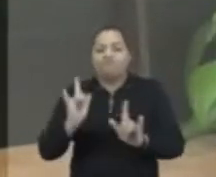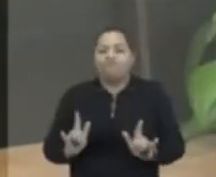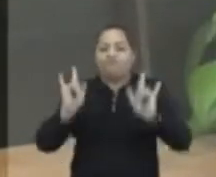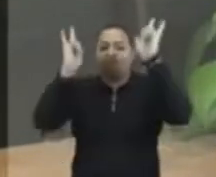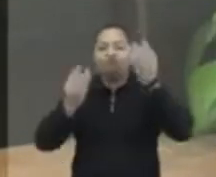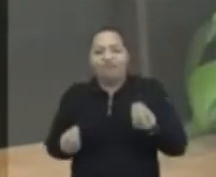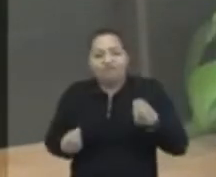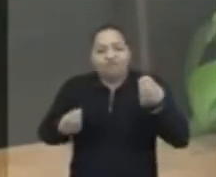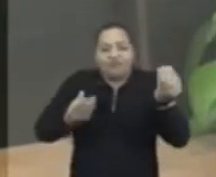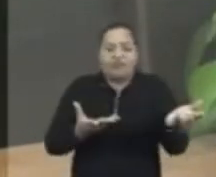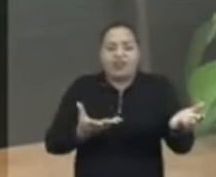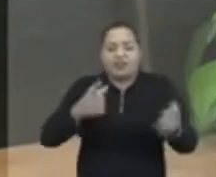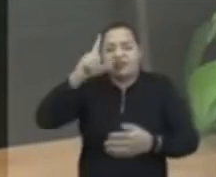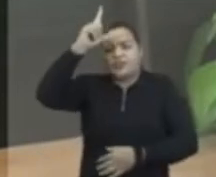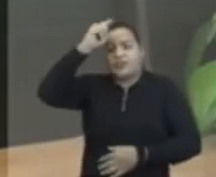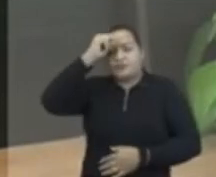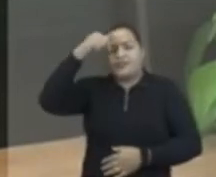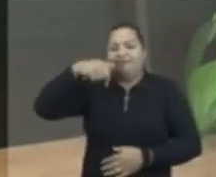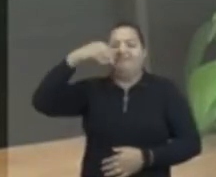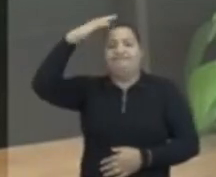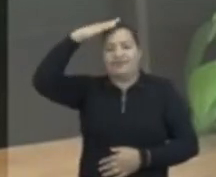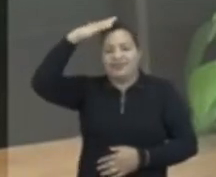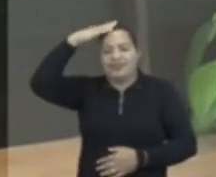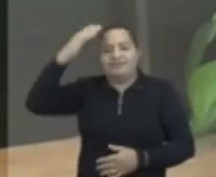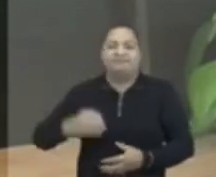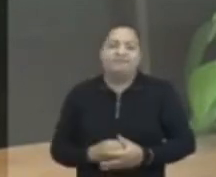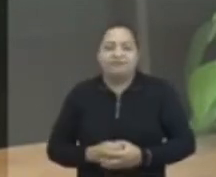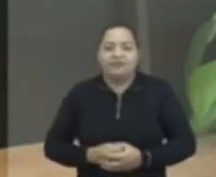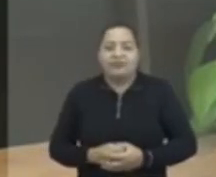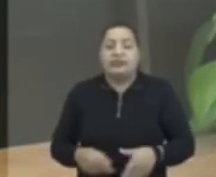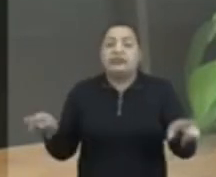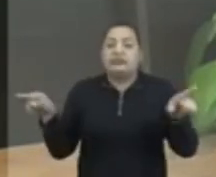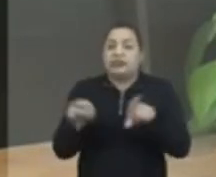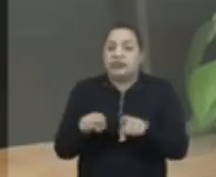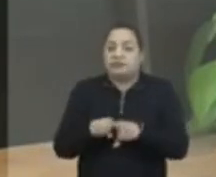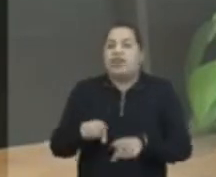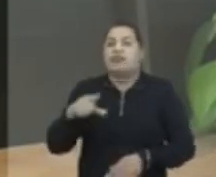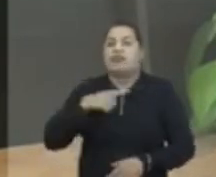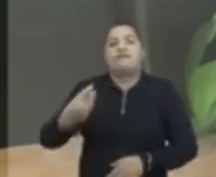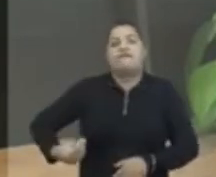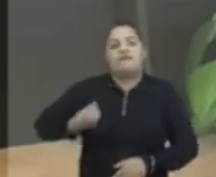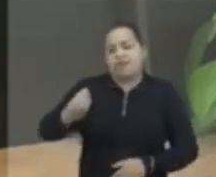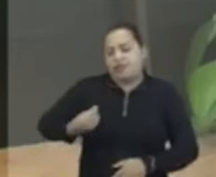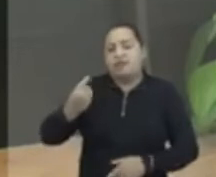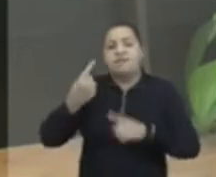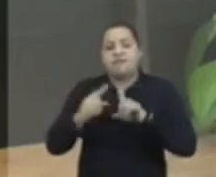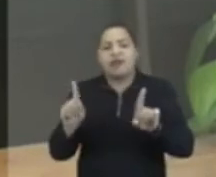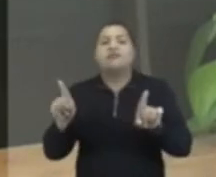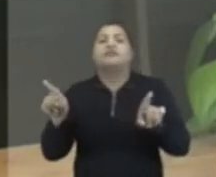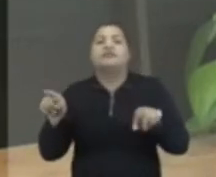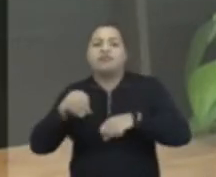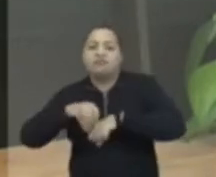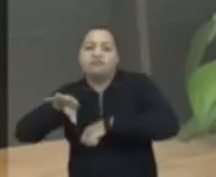do MPF no Pará, e também está na presença e está também trazendo algumas informações agora